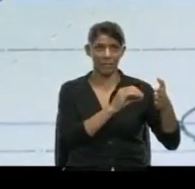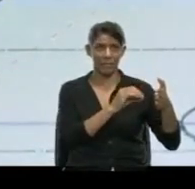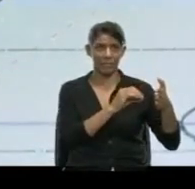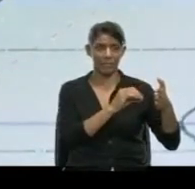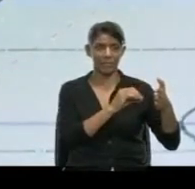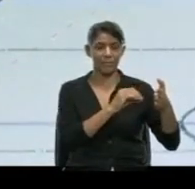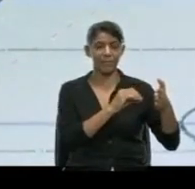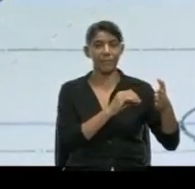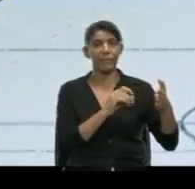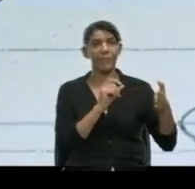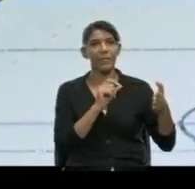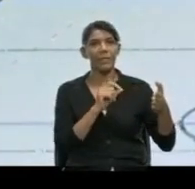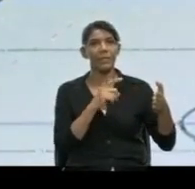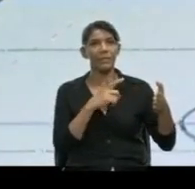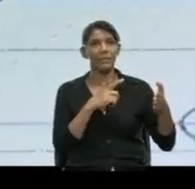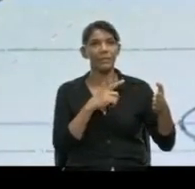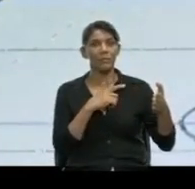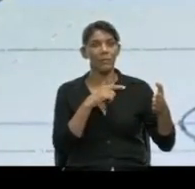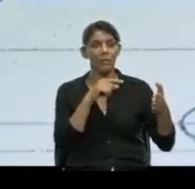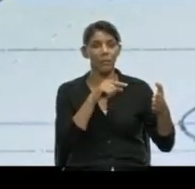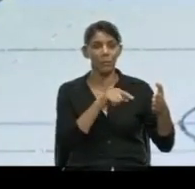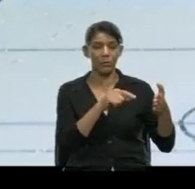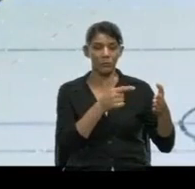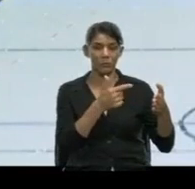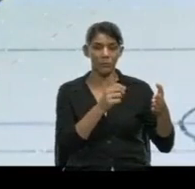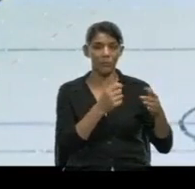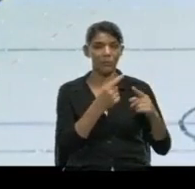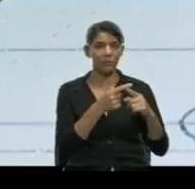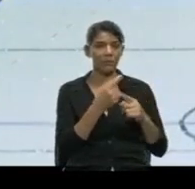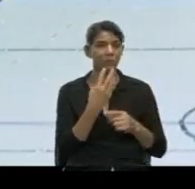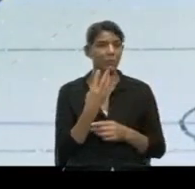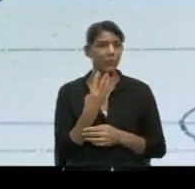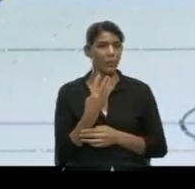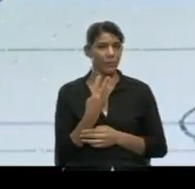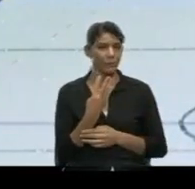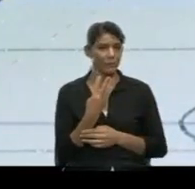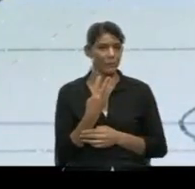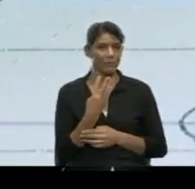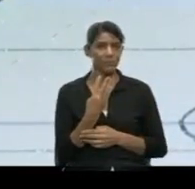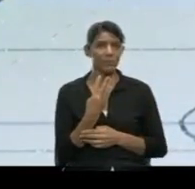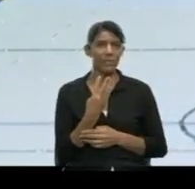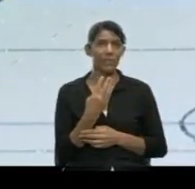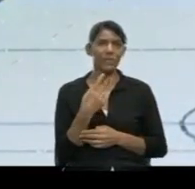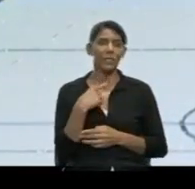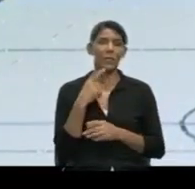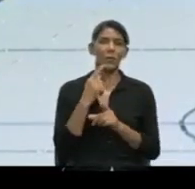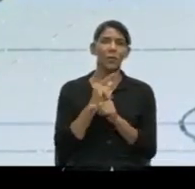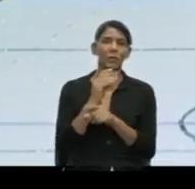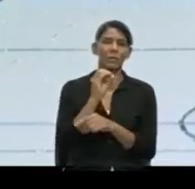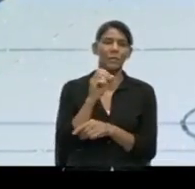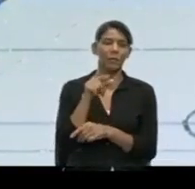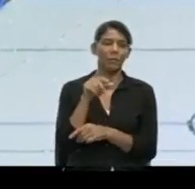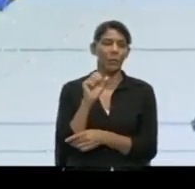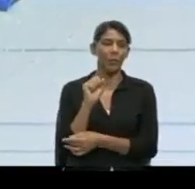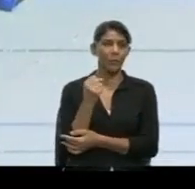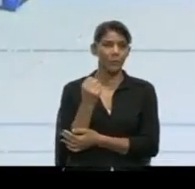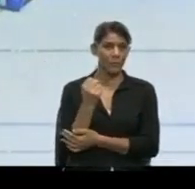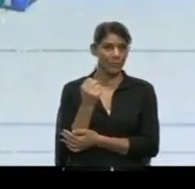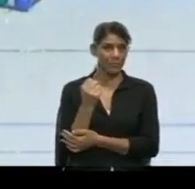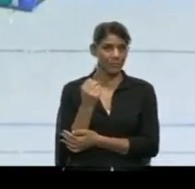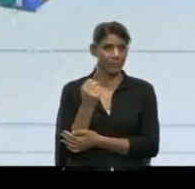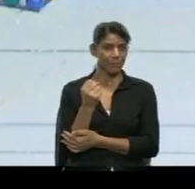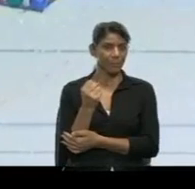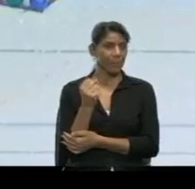pegar 20 centímetros, então a gente faz ponto 20 vezes 4, a gente acha 0,8.